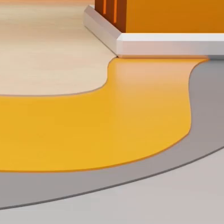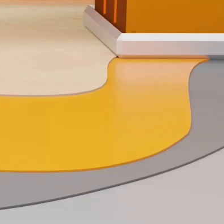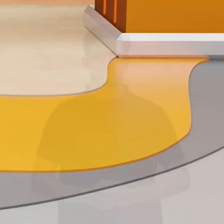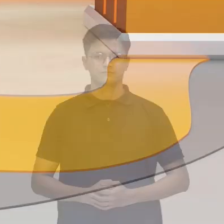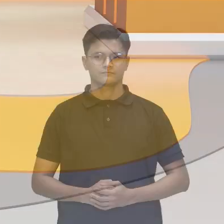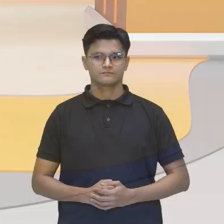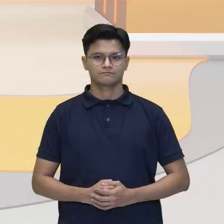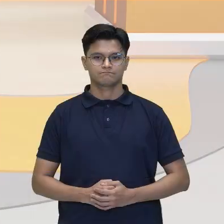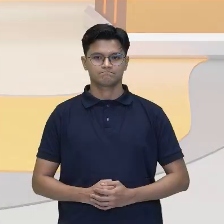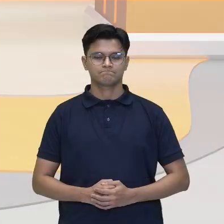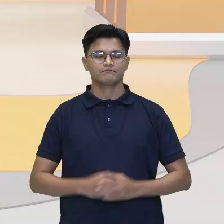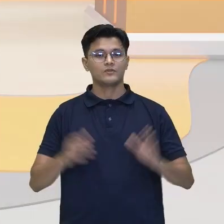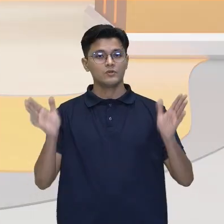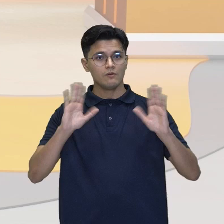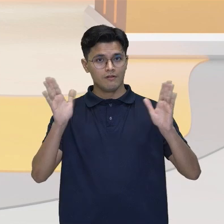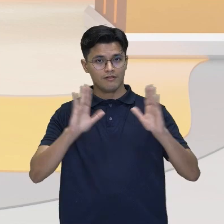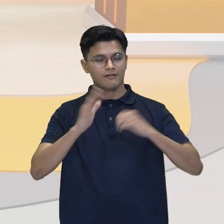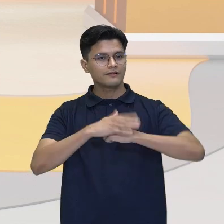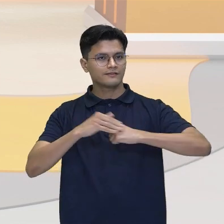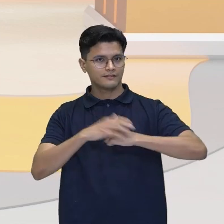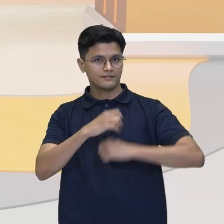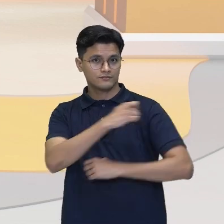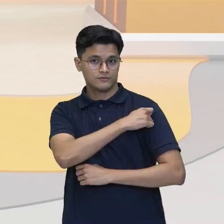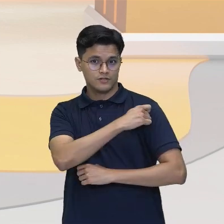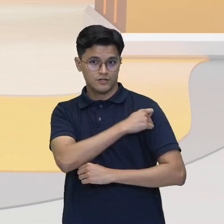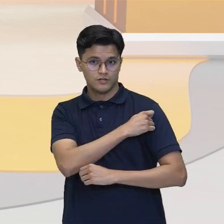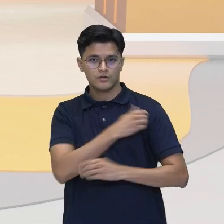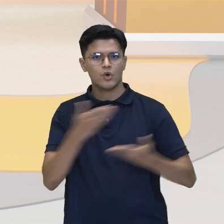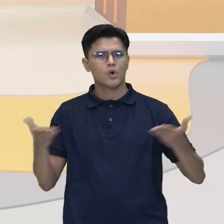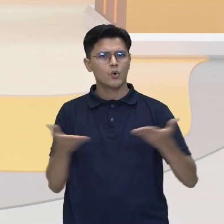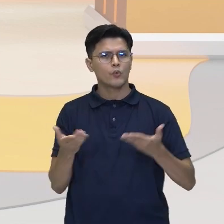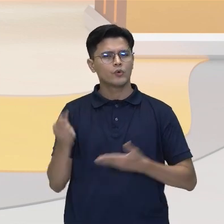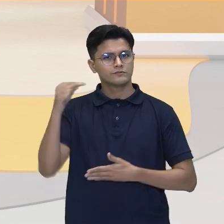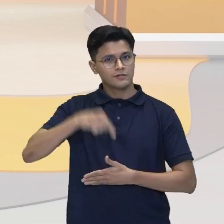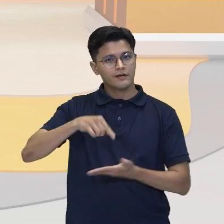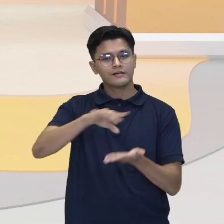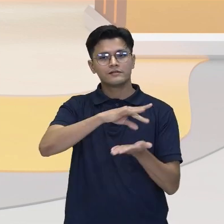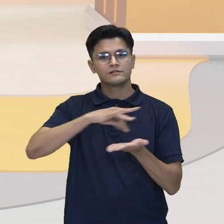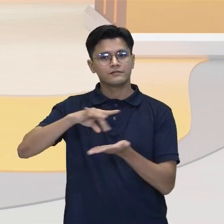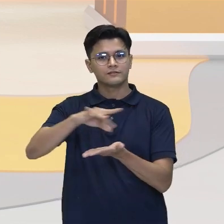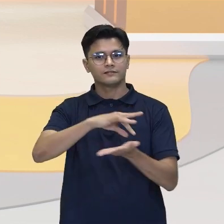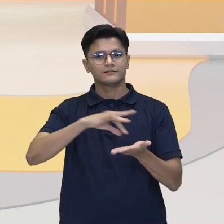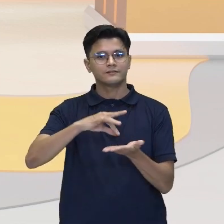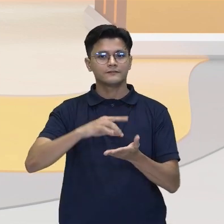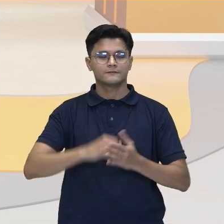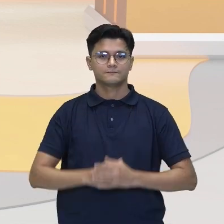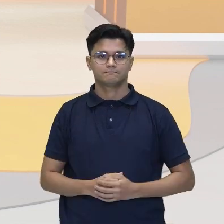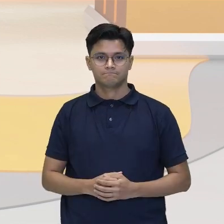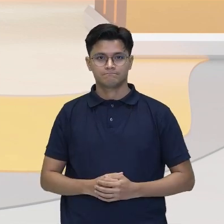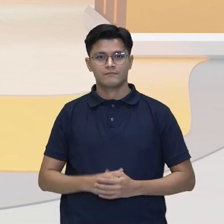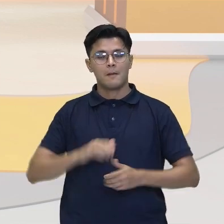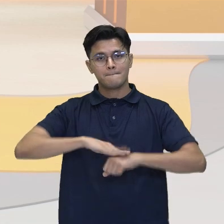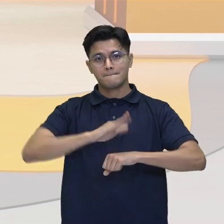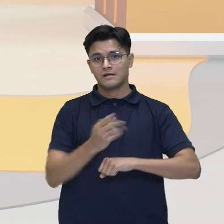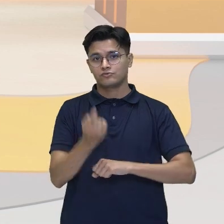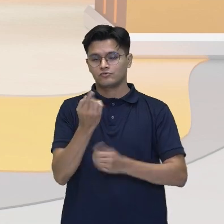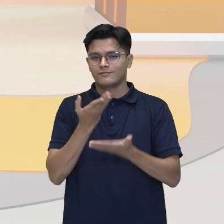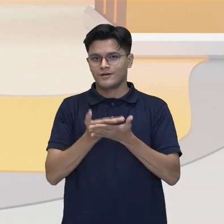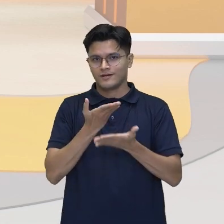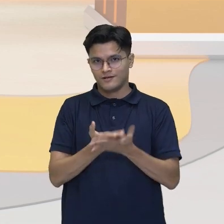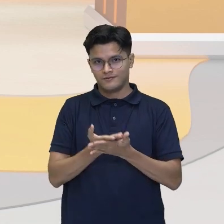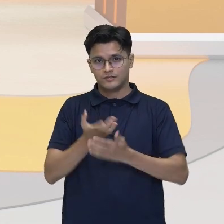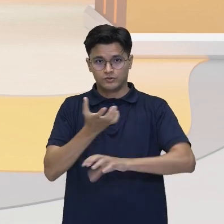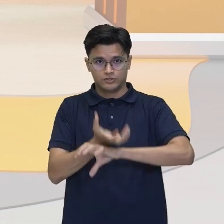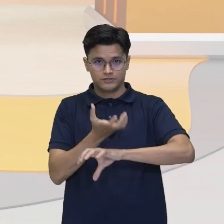Olá, caríssimos alunos, estamos diretamente aqui do Centro de Mídias de Educação do Amazonas para mais uma aula do nosso componente